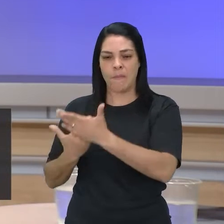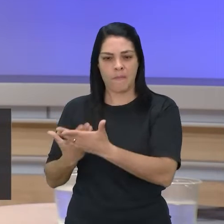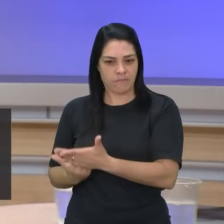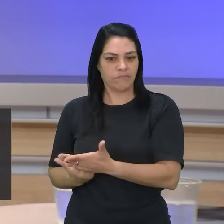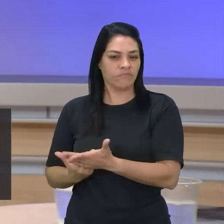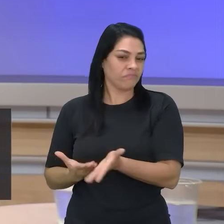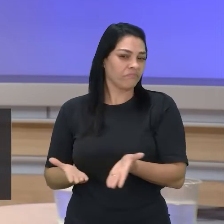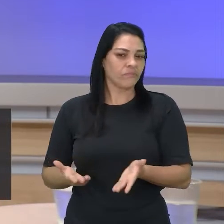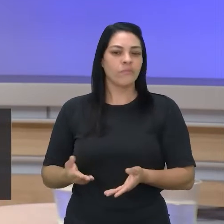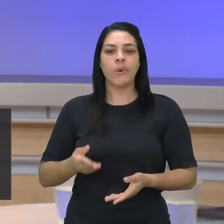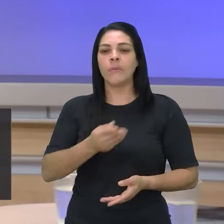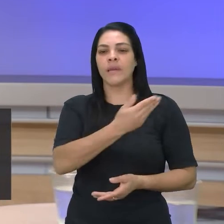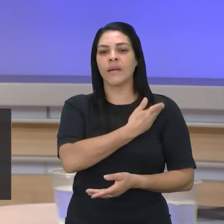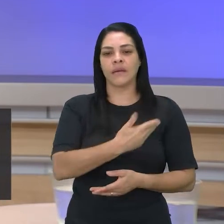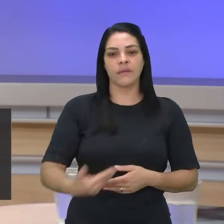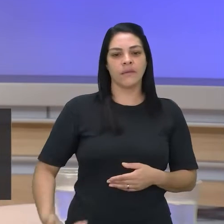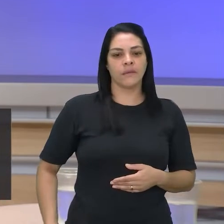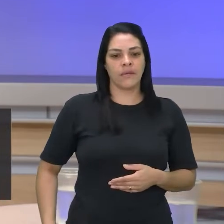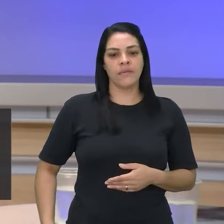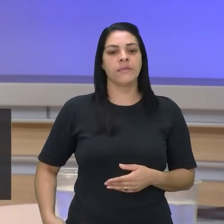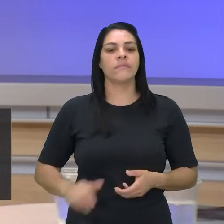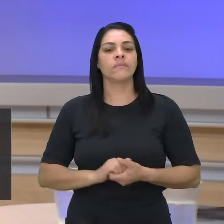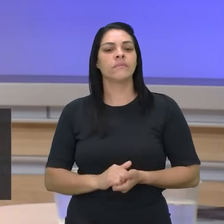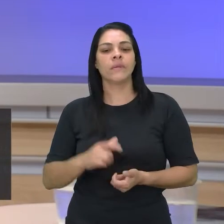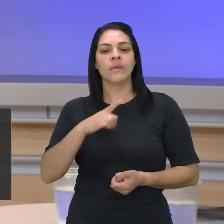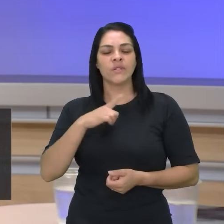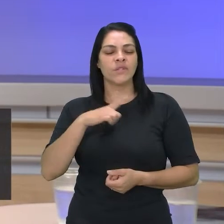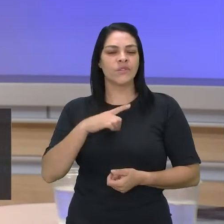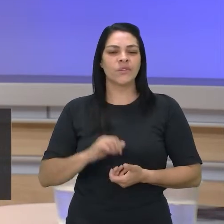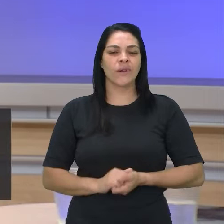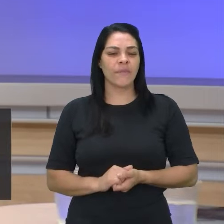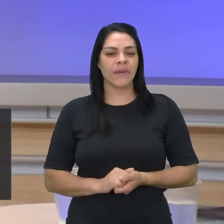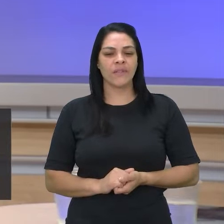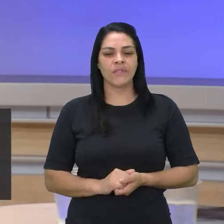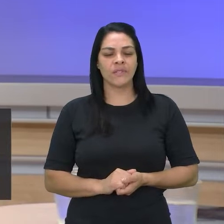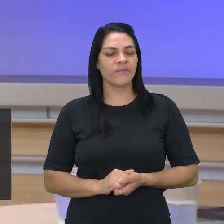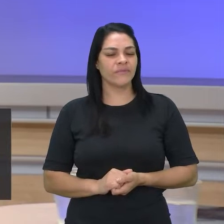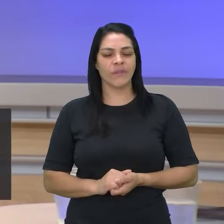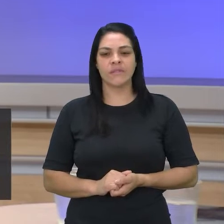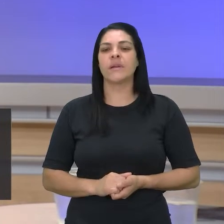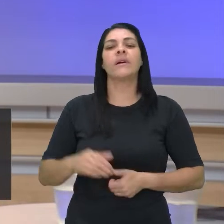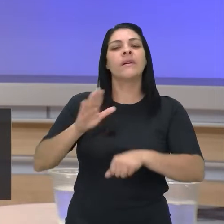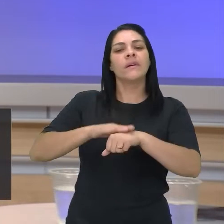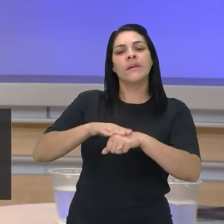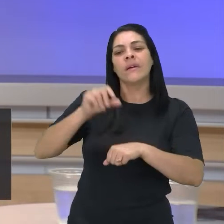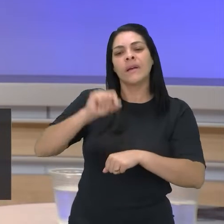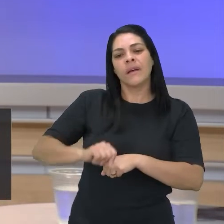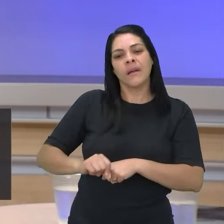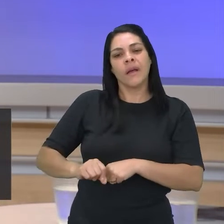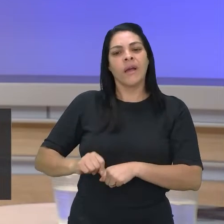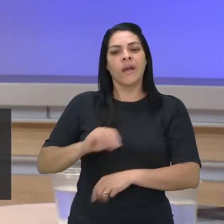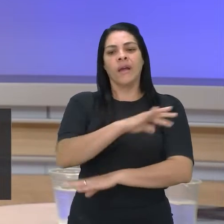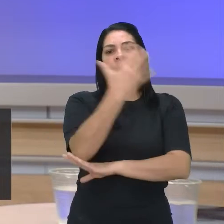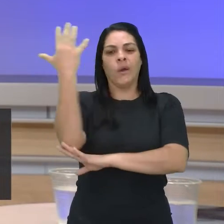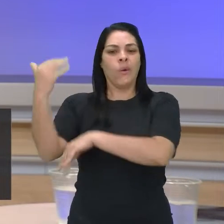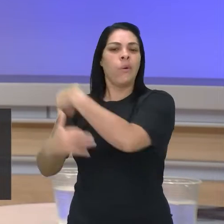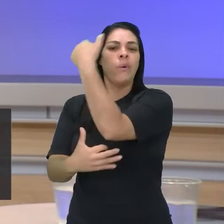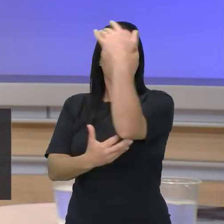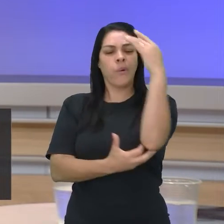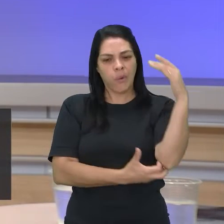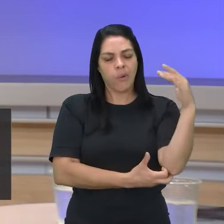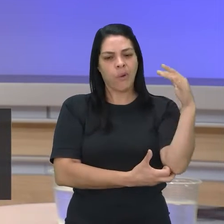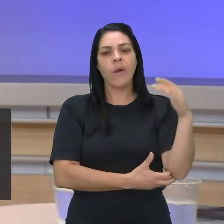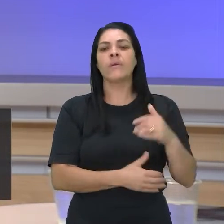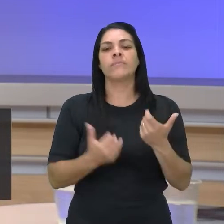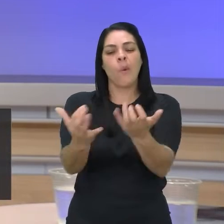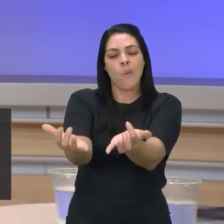por isso, essa aproximação também da rede estadual. Então, quando a gente pensou em fazer um trabalho de restauração florestal, a gente